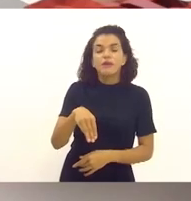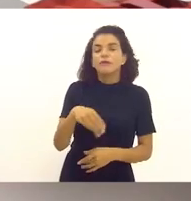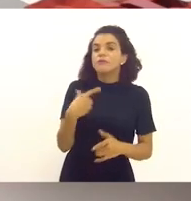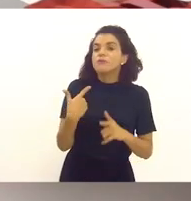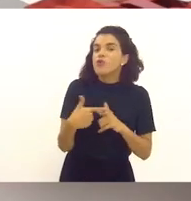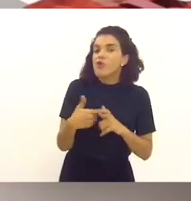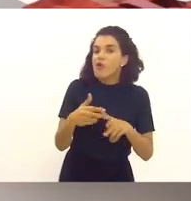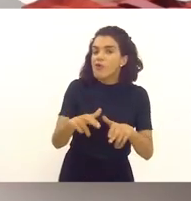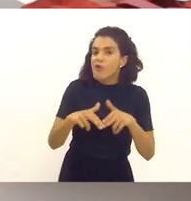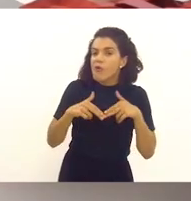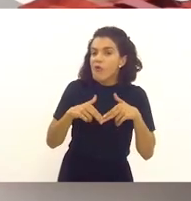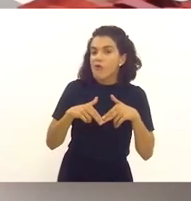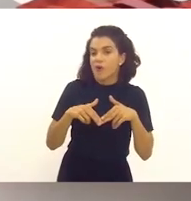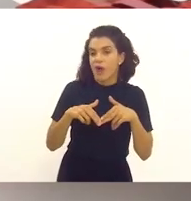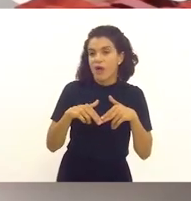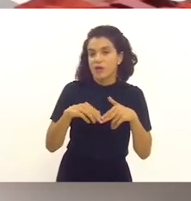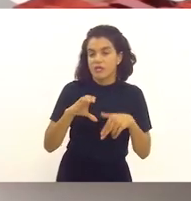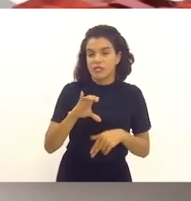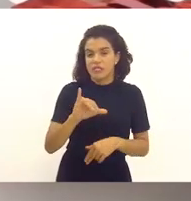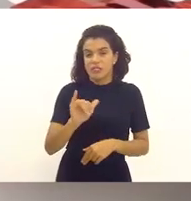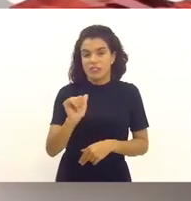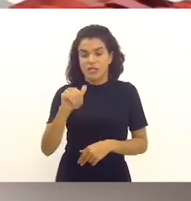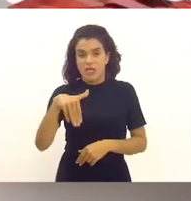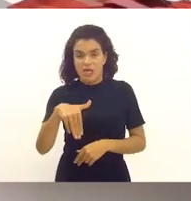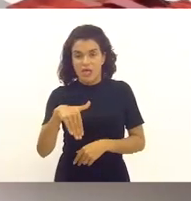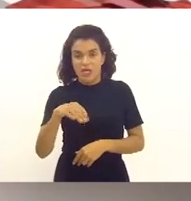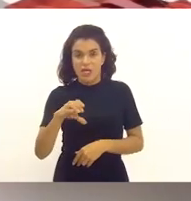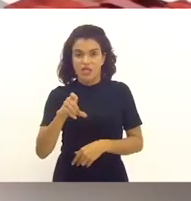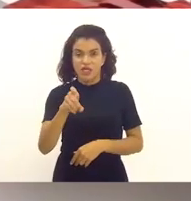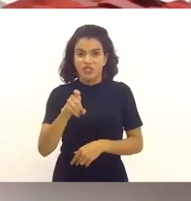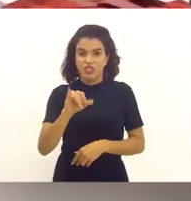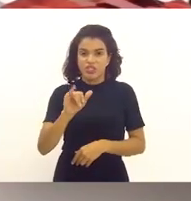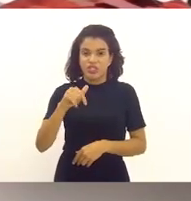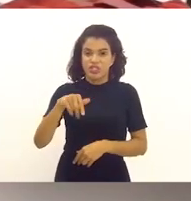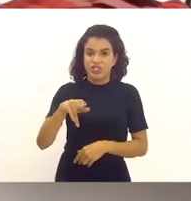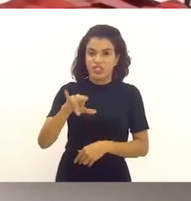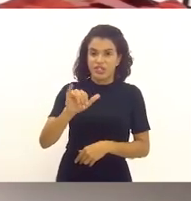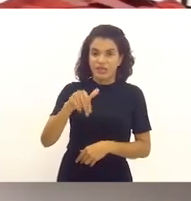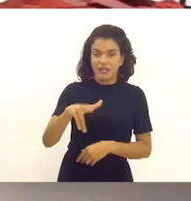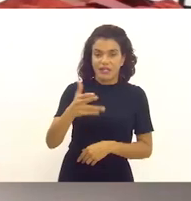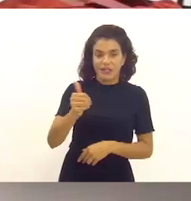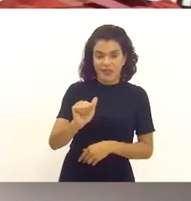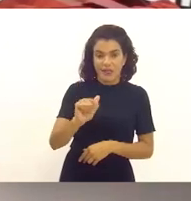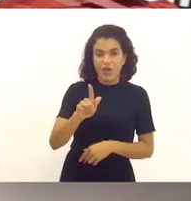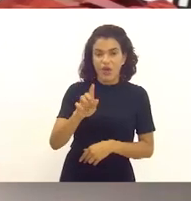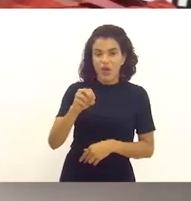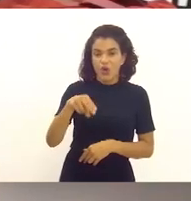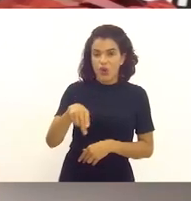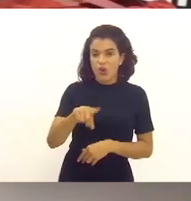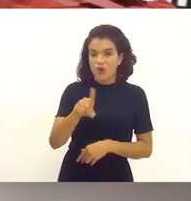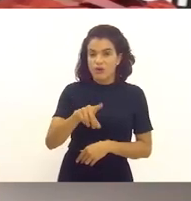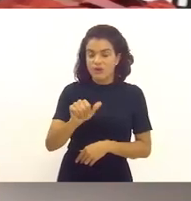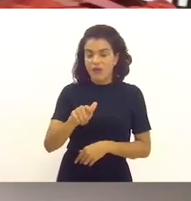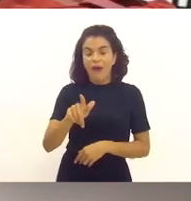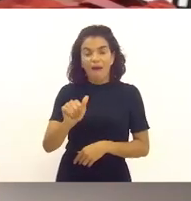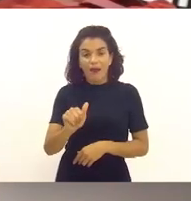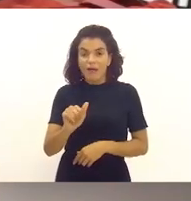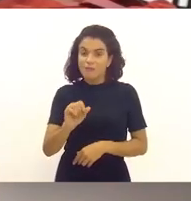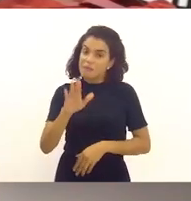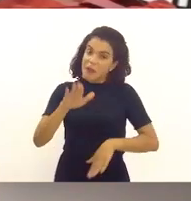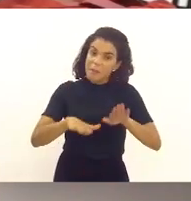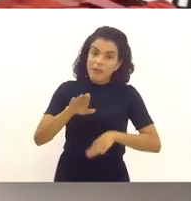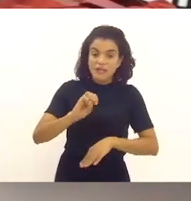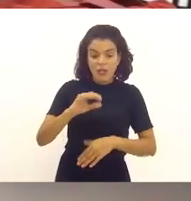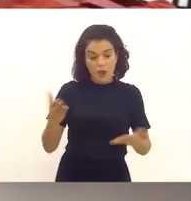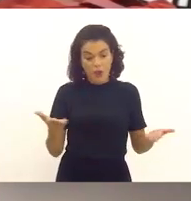através do Senhor que tinha Gonzaga talvez se fosse hoje no mandato da da deputada Renata Souza